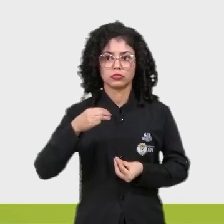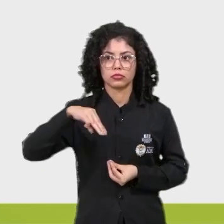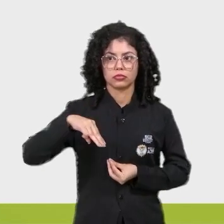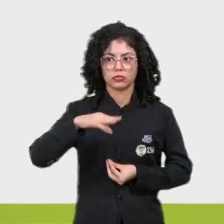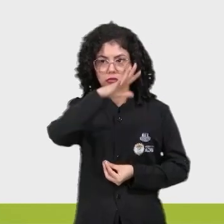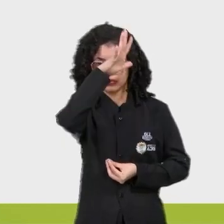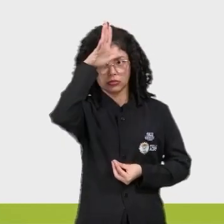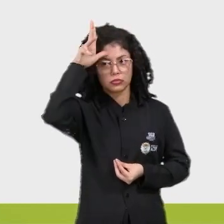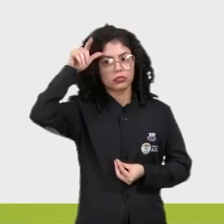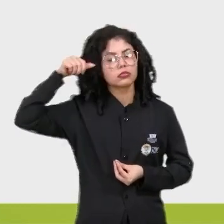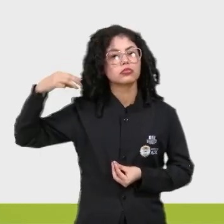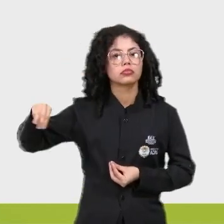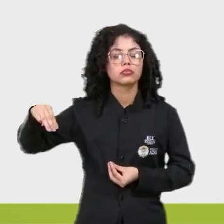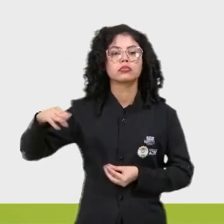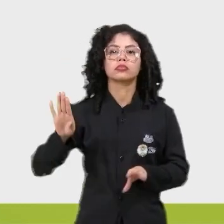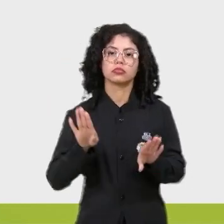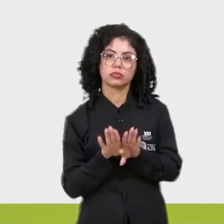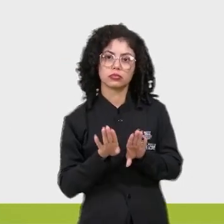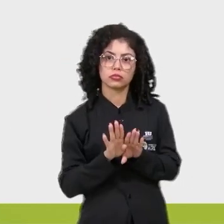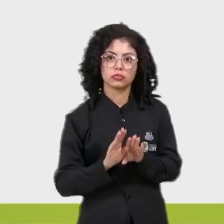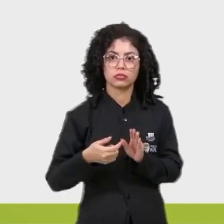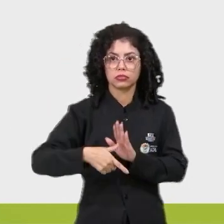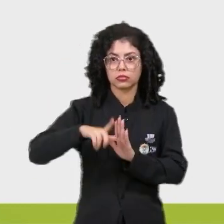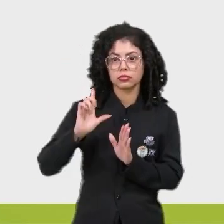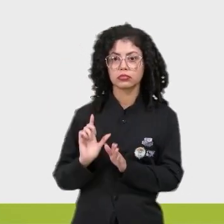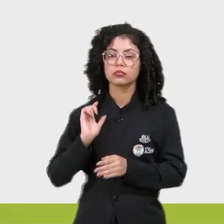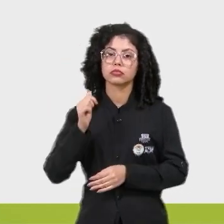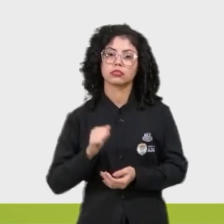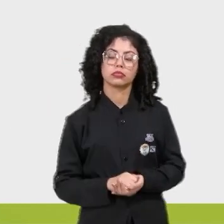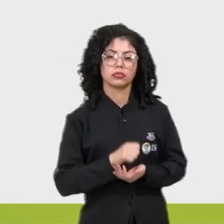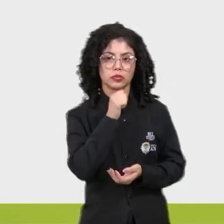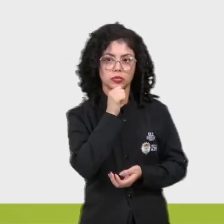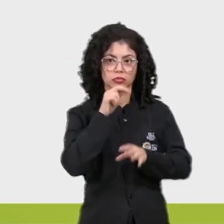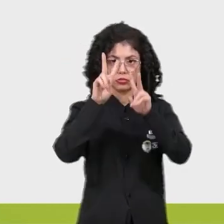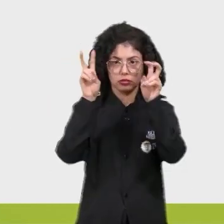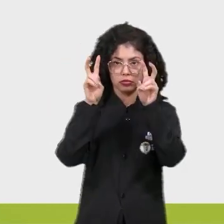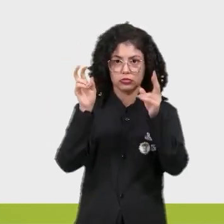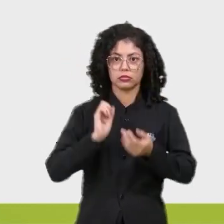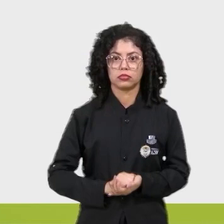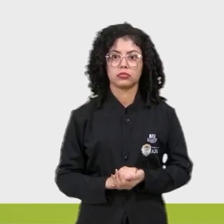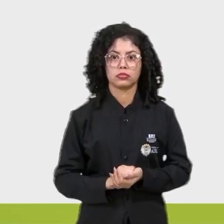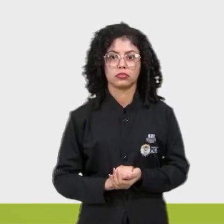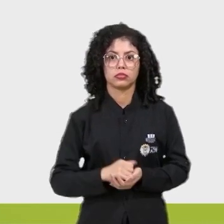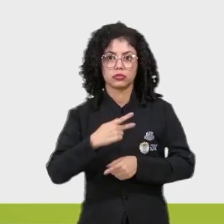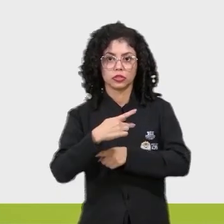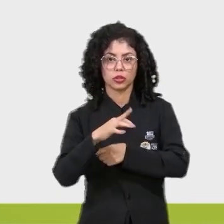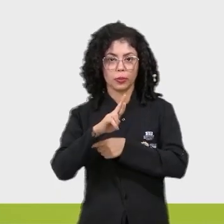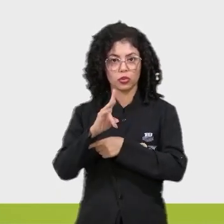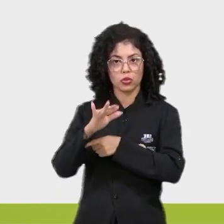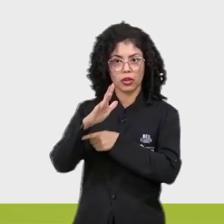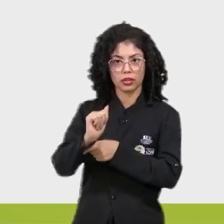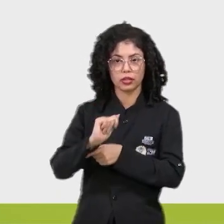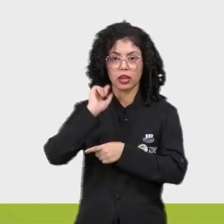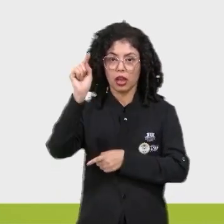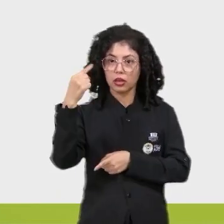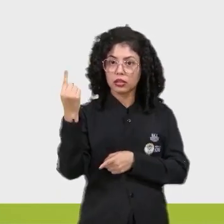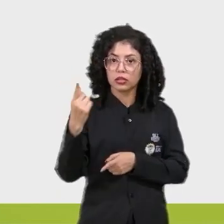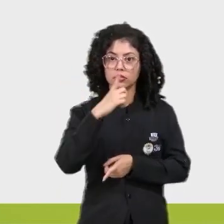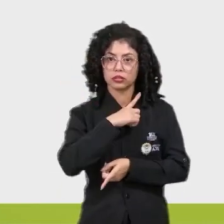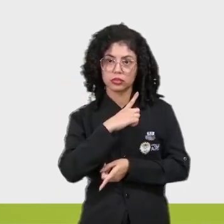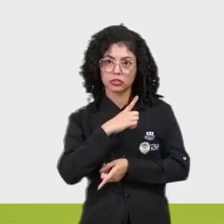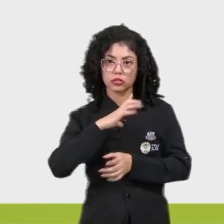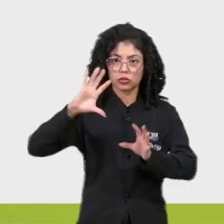tá? Principalmente por conta aí da Zona Franca de Manaus, que leva esse título, tá? Cidades portuárias, que são aquelas que têm suas